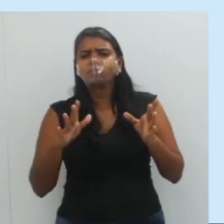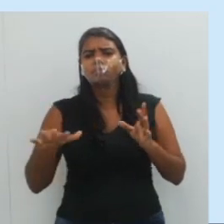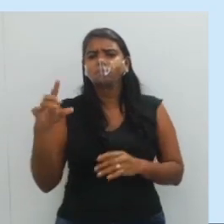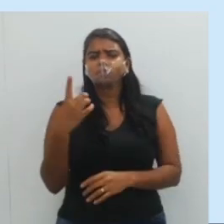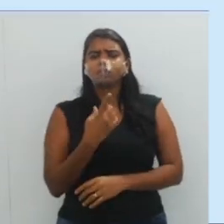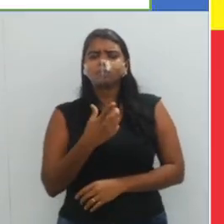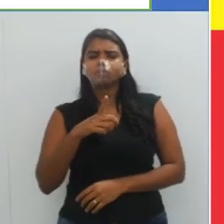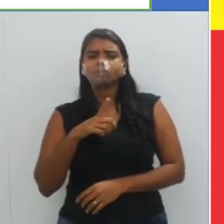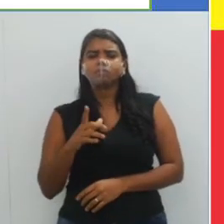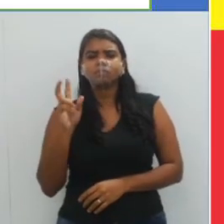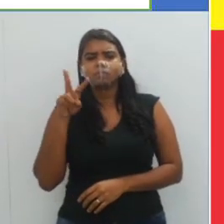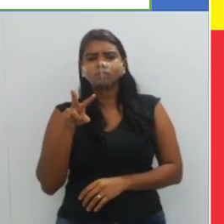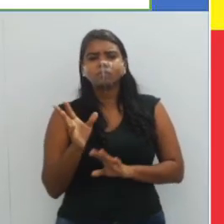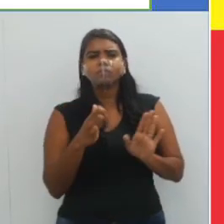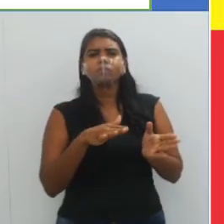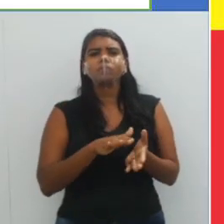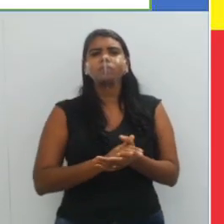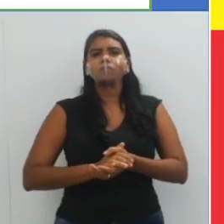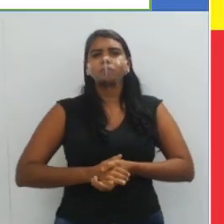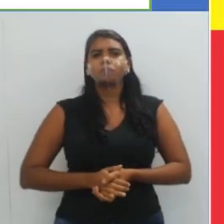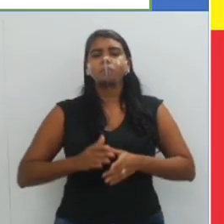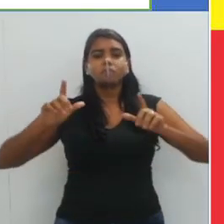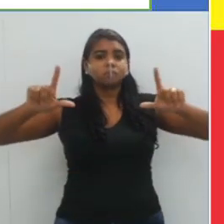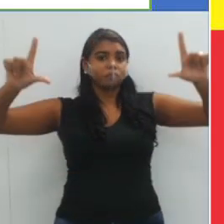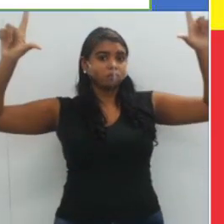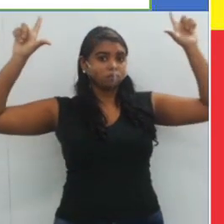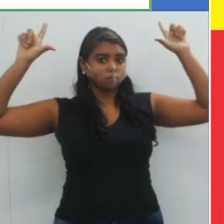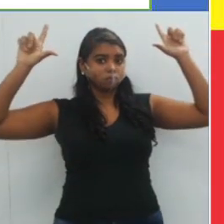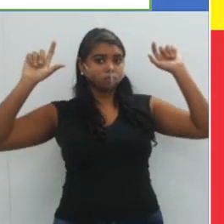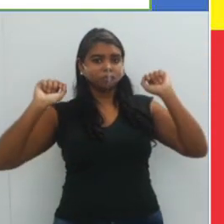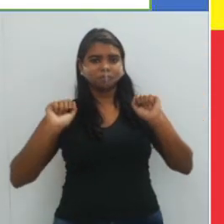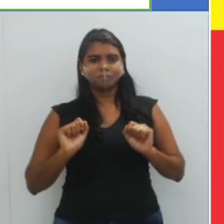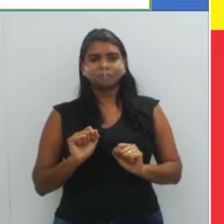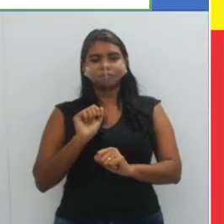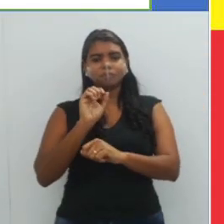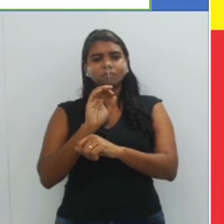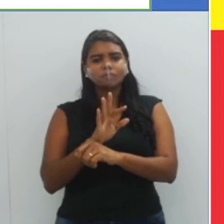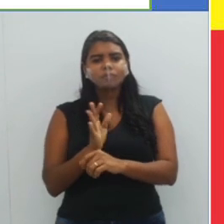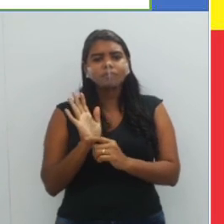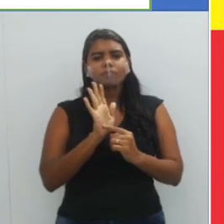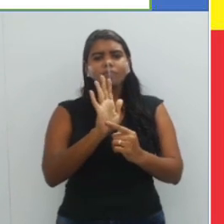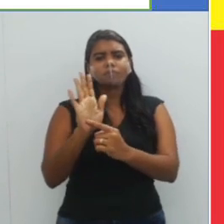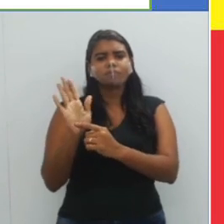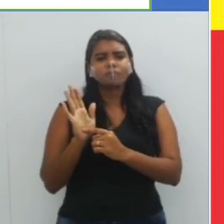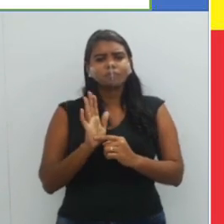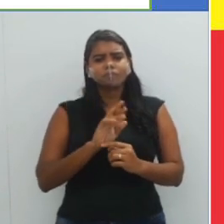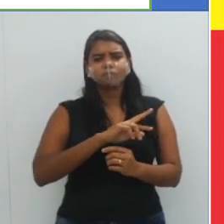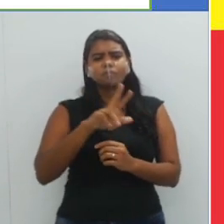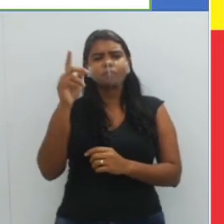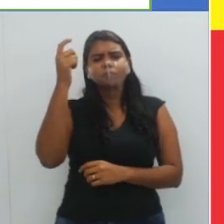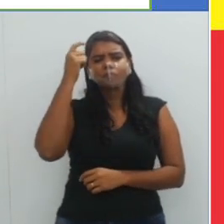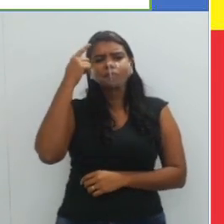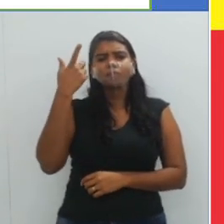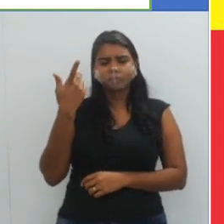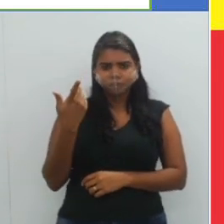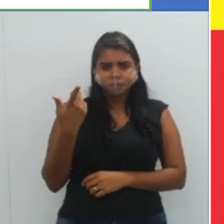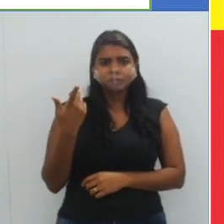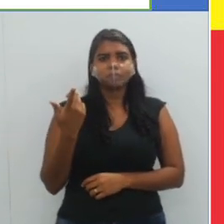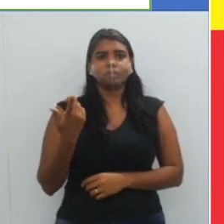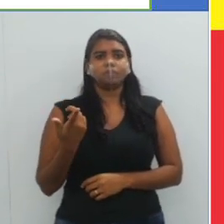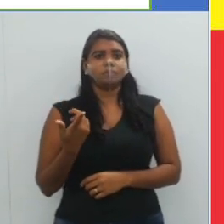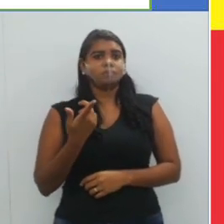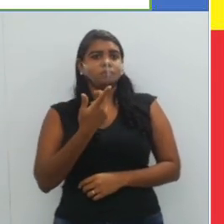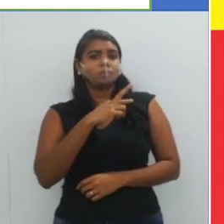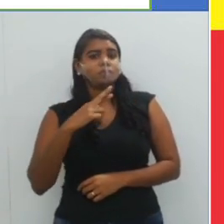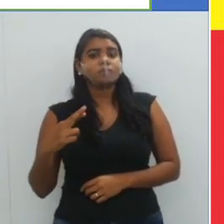nós veremos. Aqui há na tela, certo? Há uma foto, uma pluralidade de pensamento,